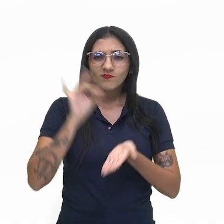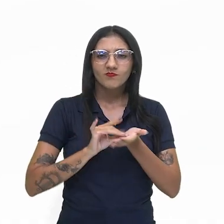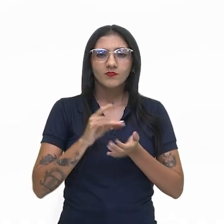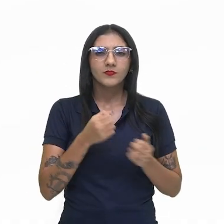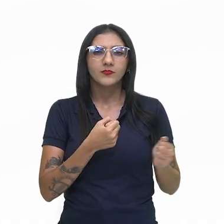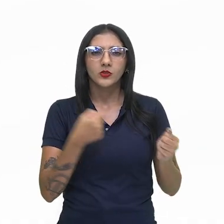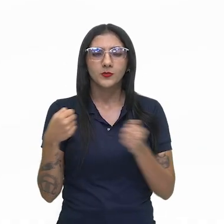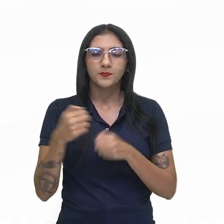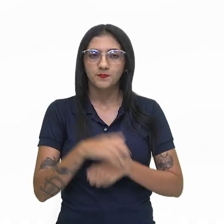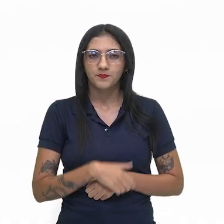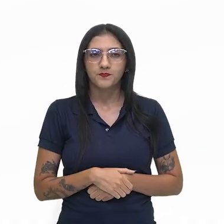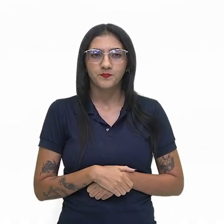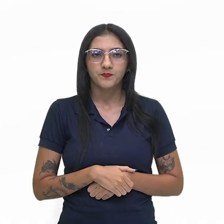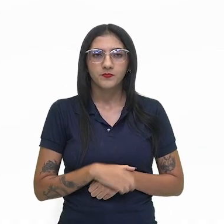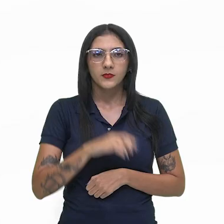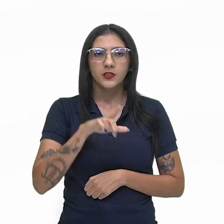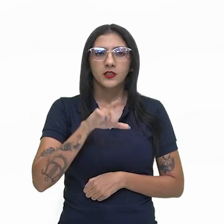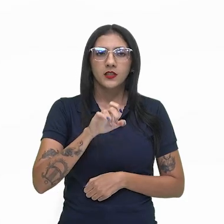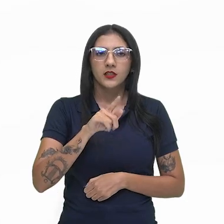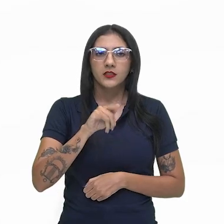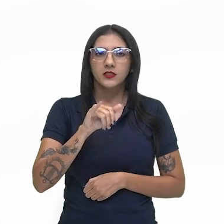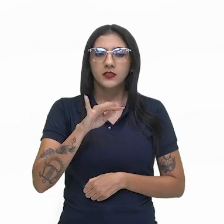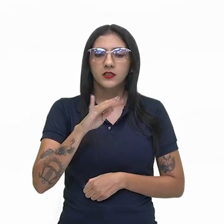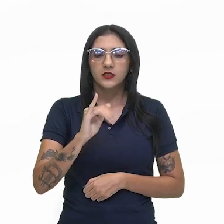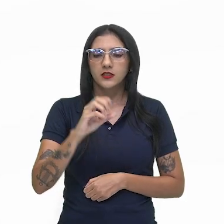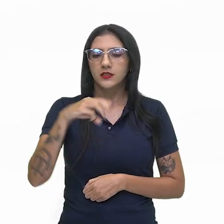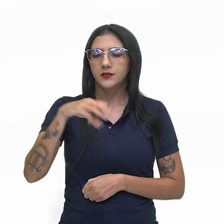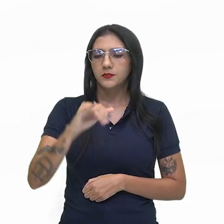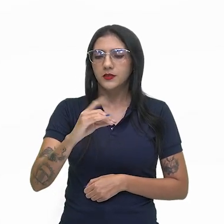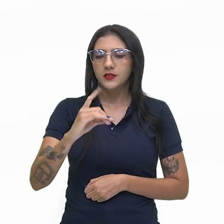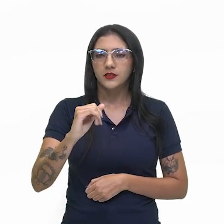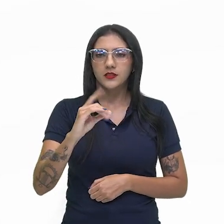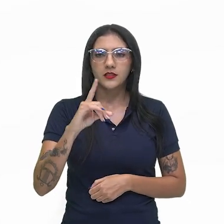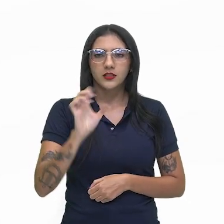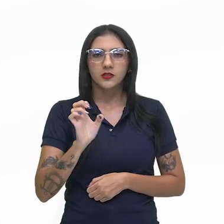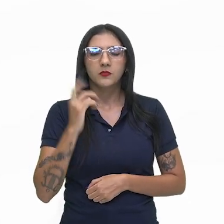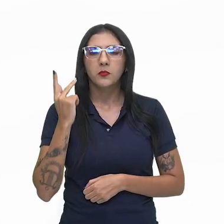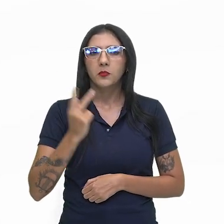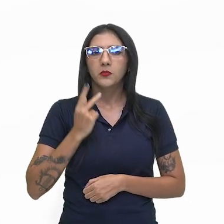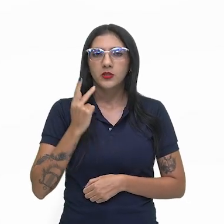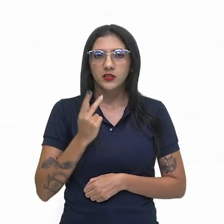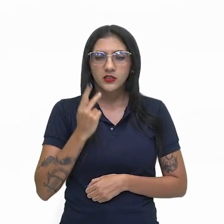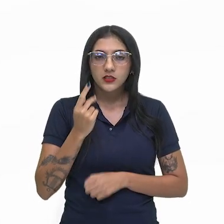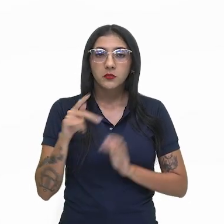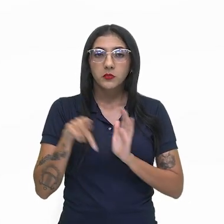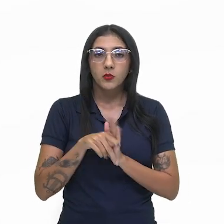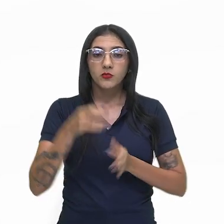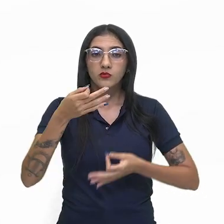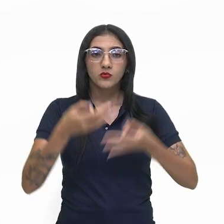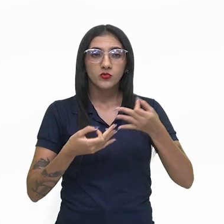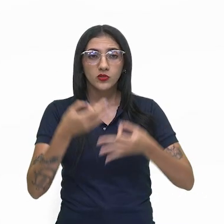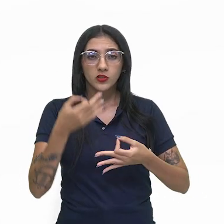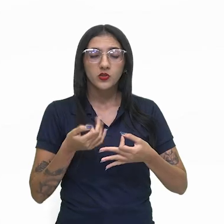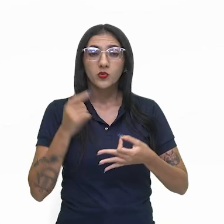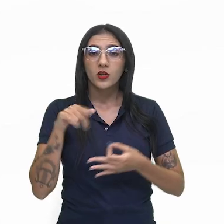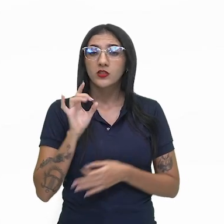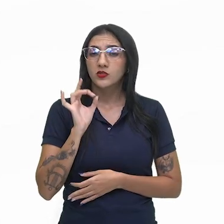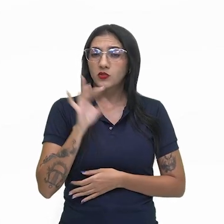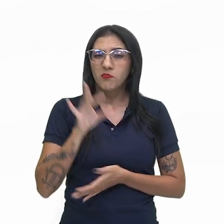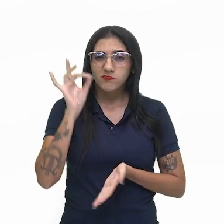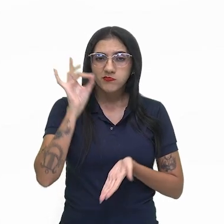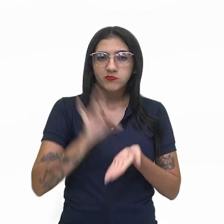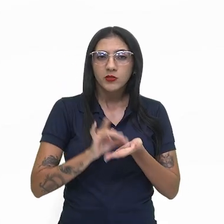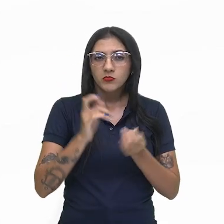poder? Através de uma legitimidade jurídica. Ou seja, o poder ele é legítimo